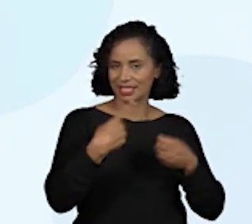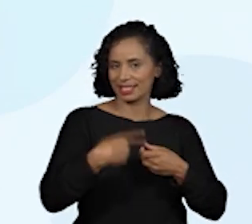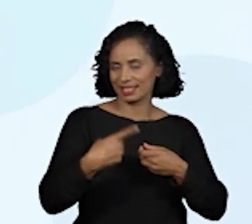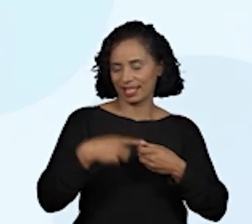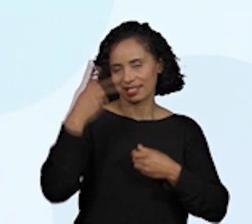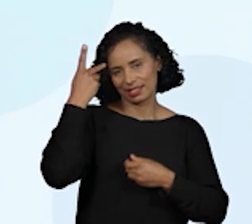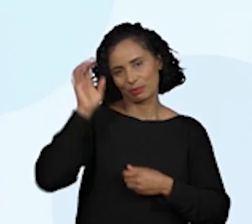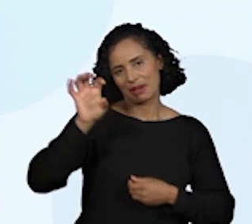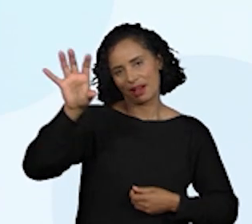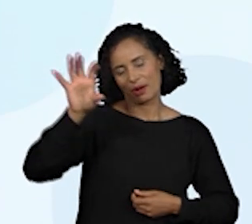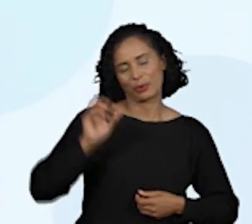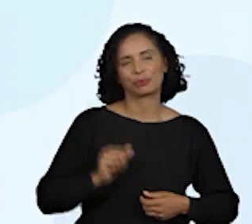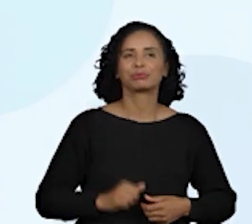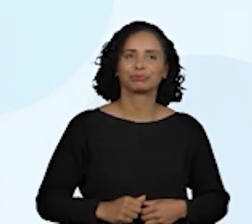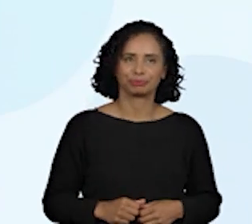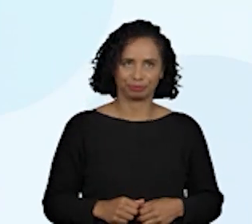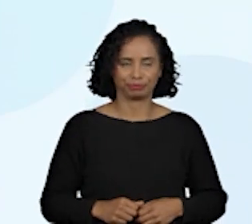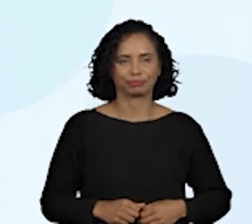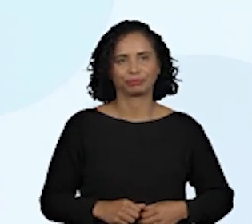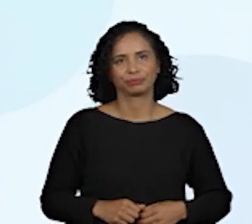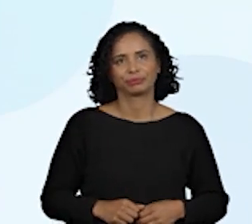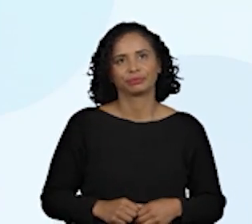São Paulo.